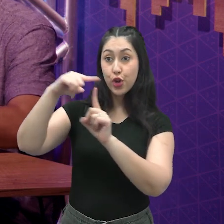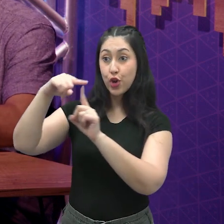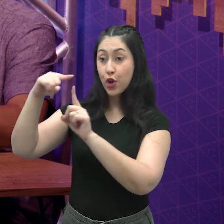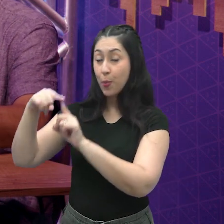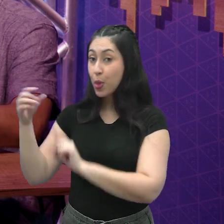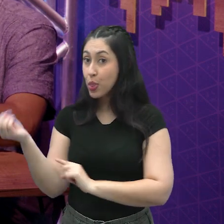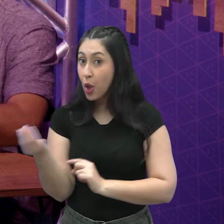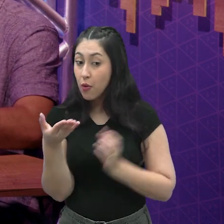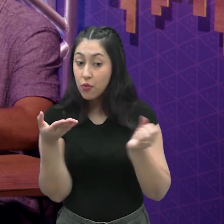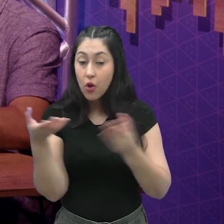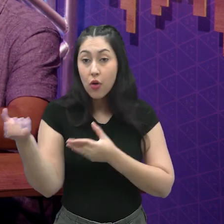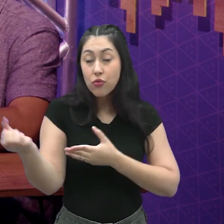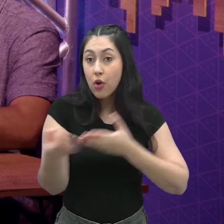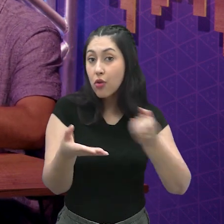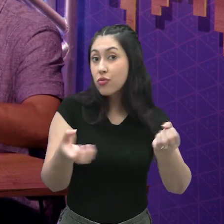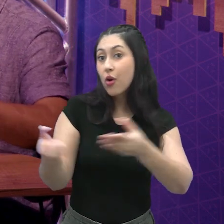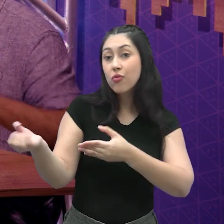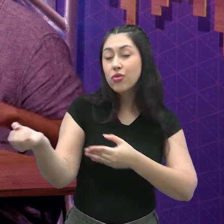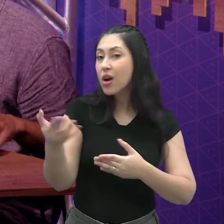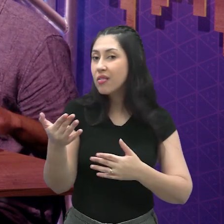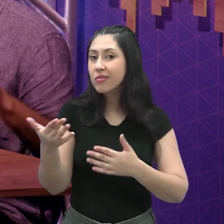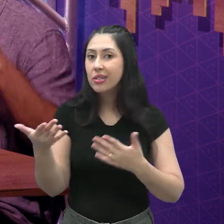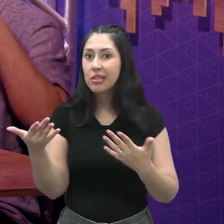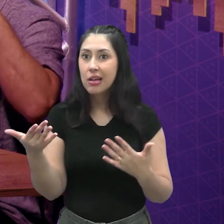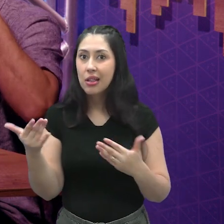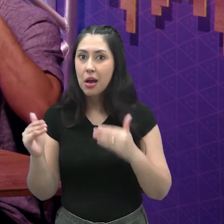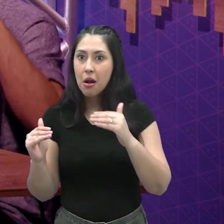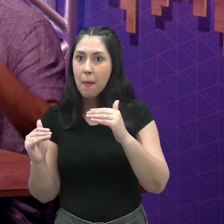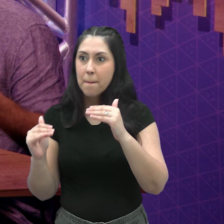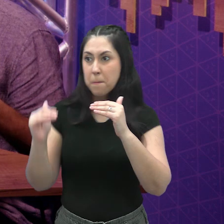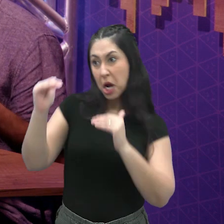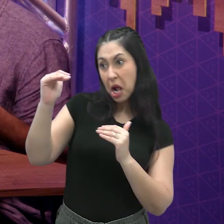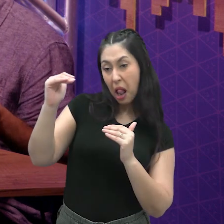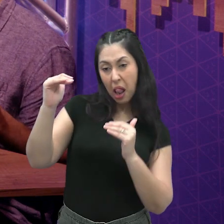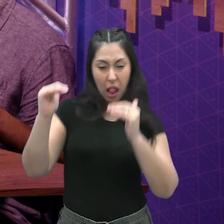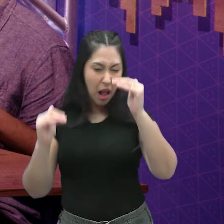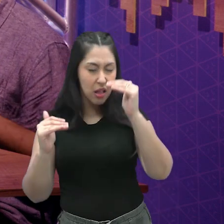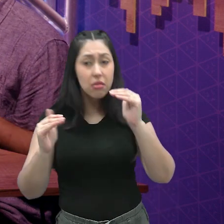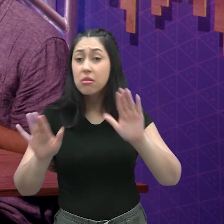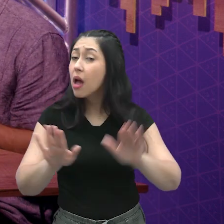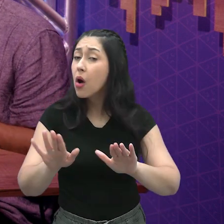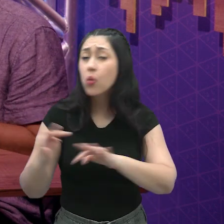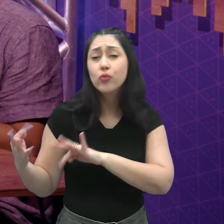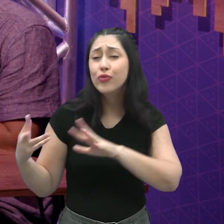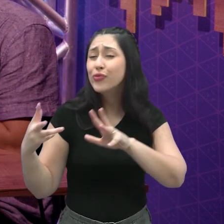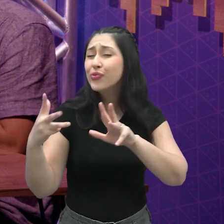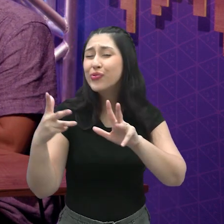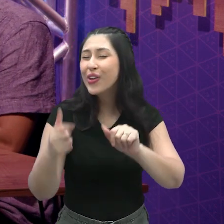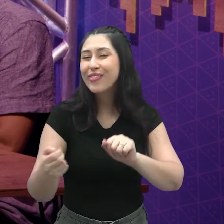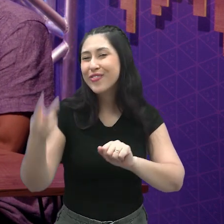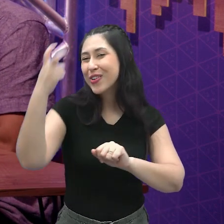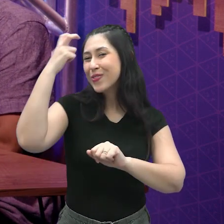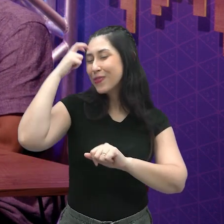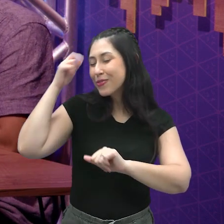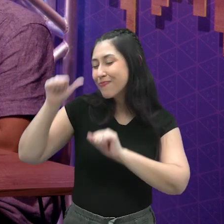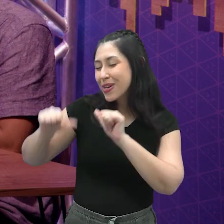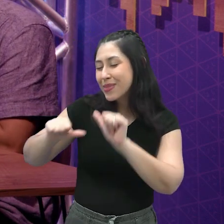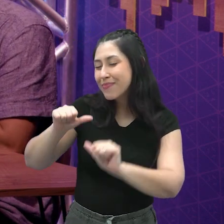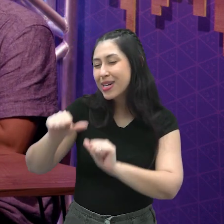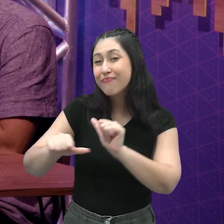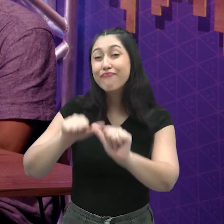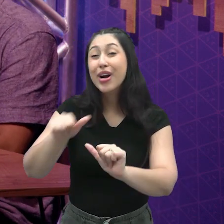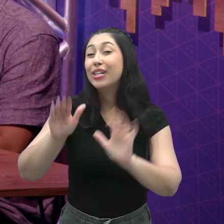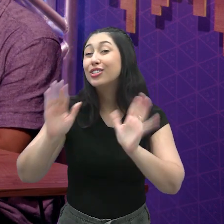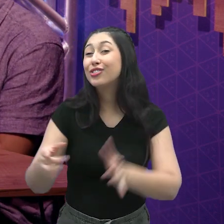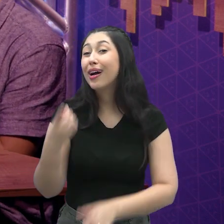novos subgêneros de sertanejo, eles deixam de ser sertanejo. Sim. Porque é uma cultura viva, gente. A gente está falando de uma cultura